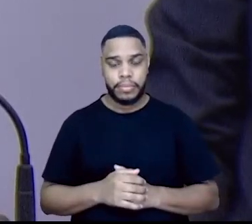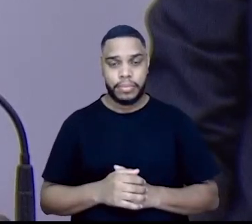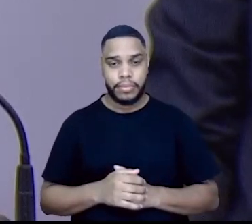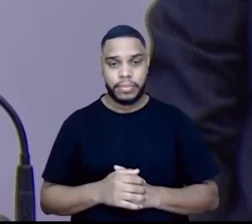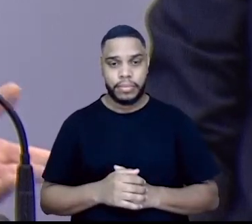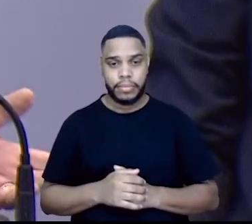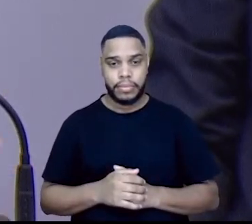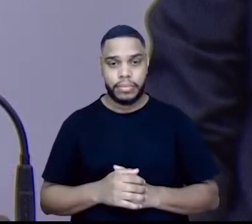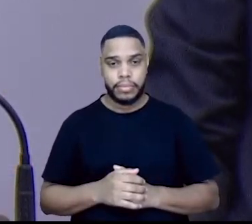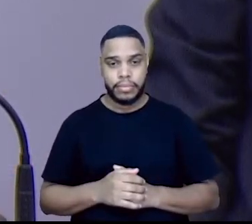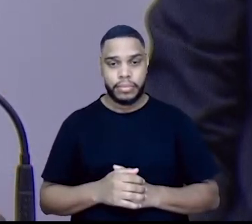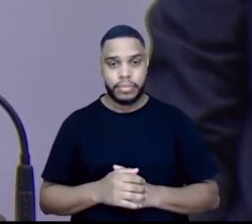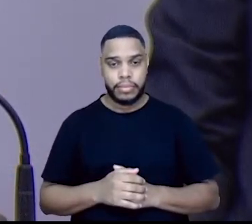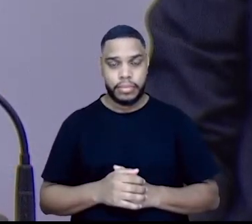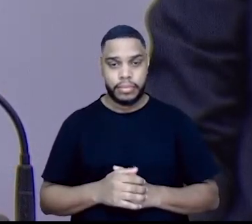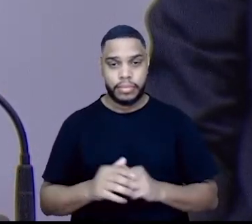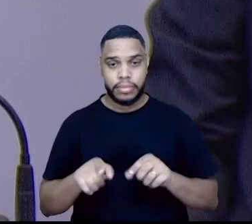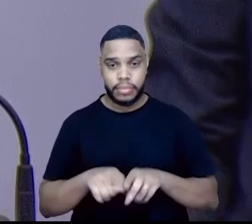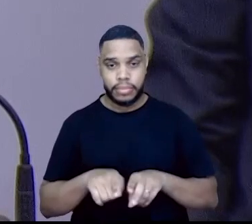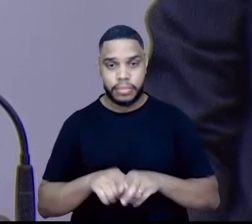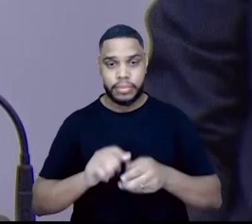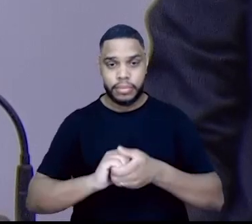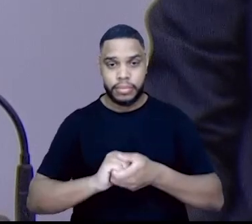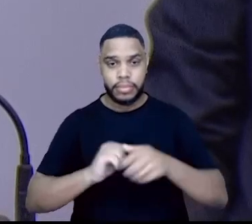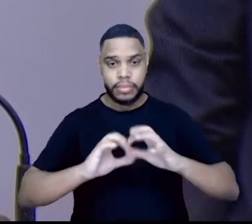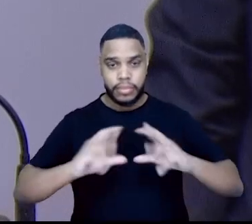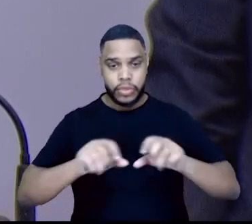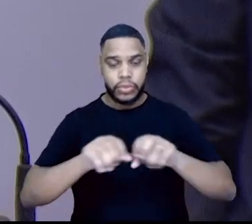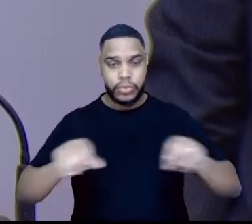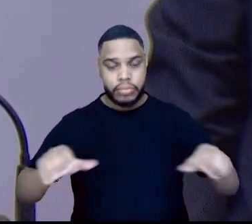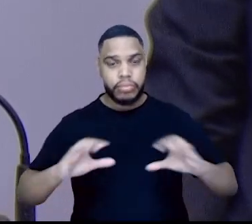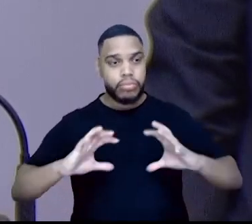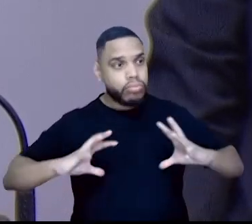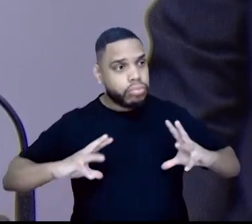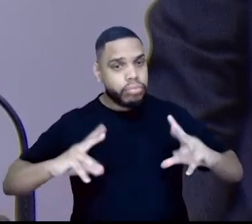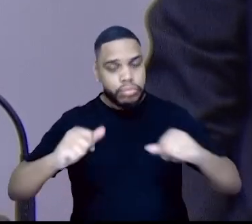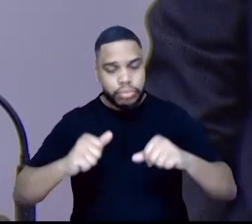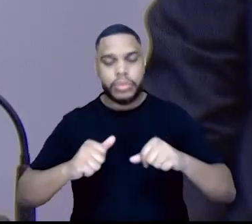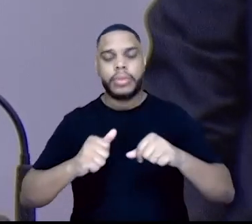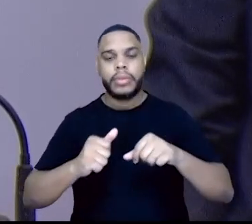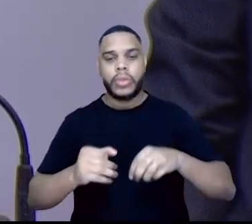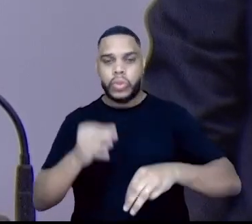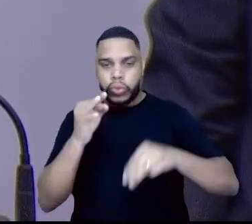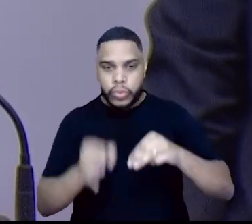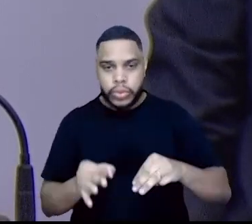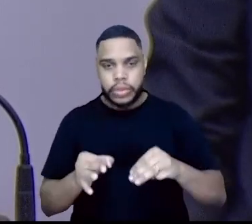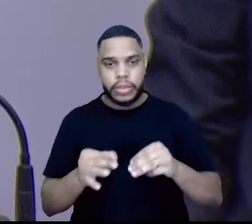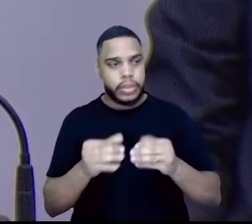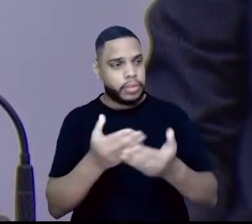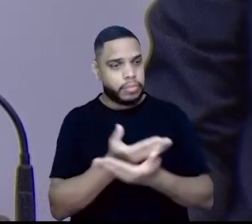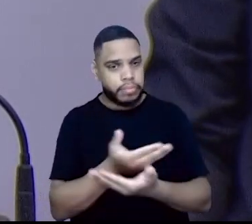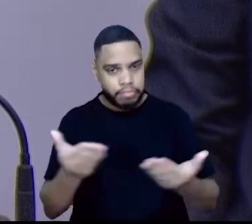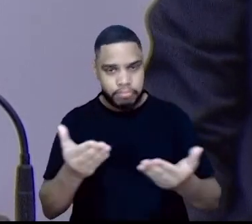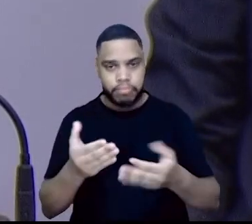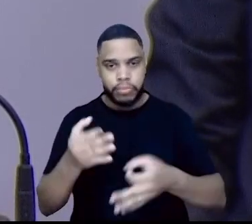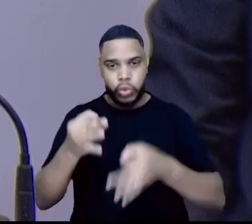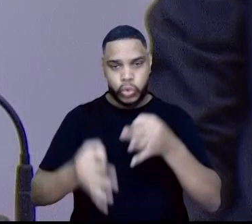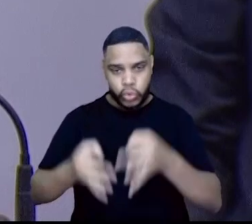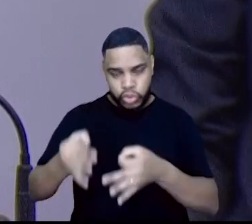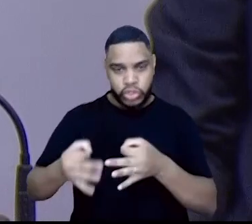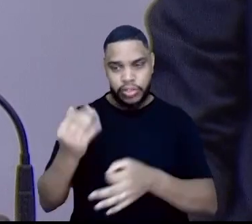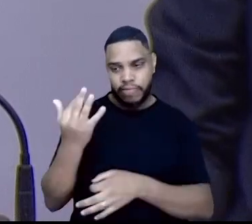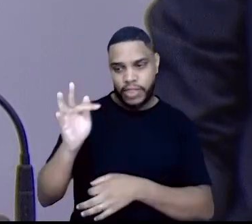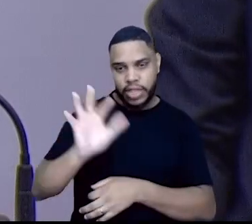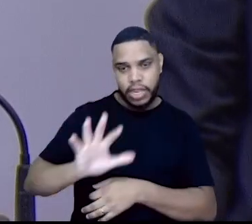E nas pessoas de Suas Excelências, cumprimento todos os magistrados e magistradas da Justiça Comum, da Justiça Federal,